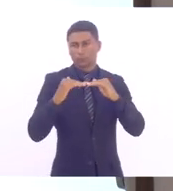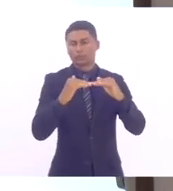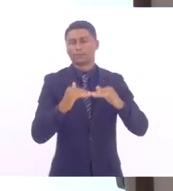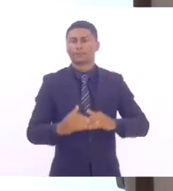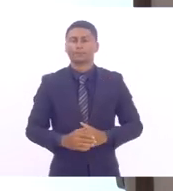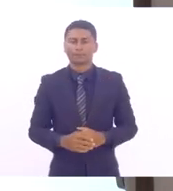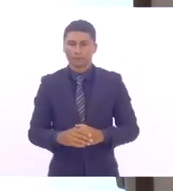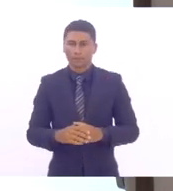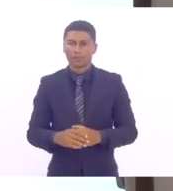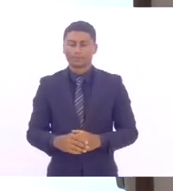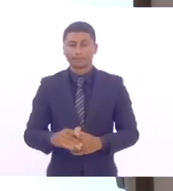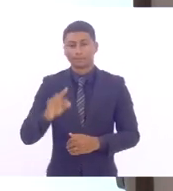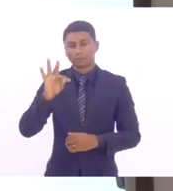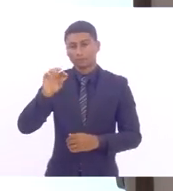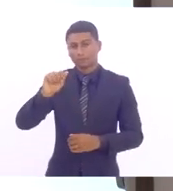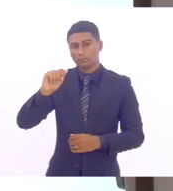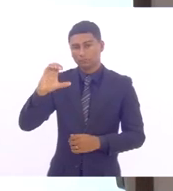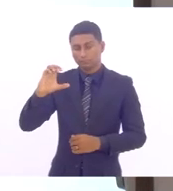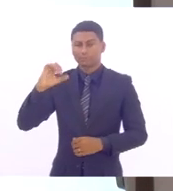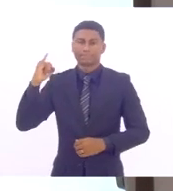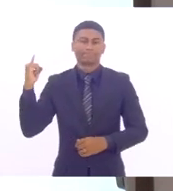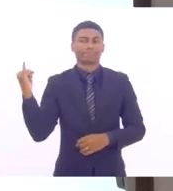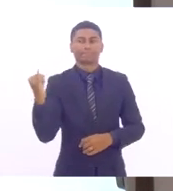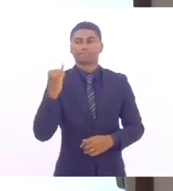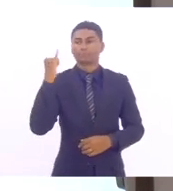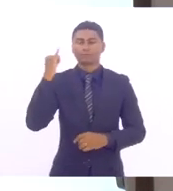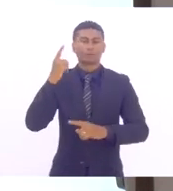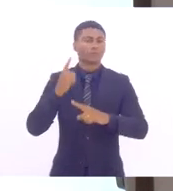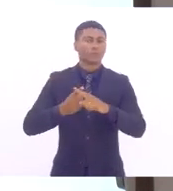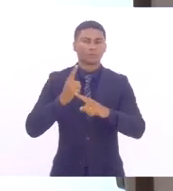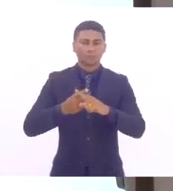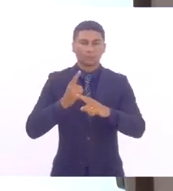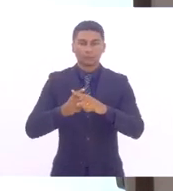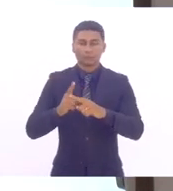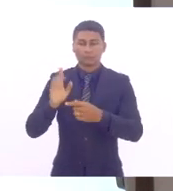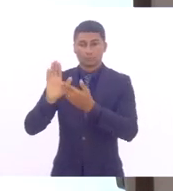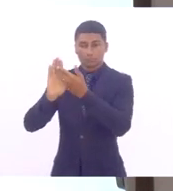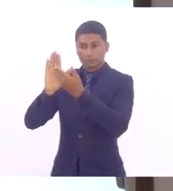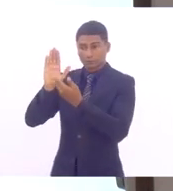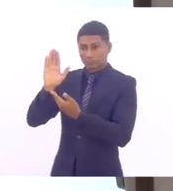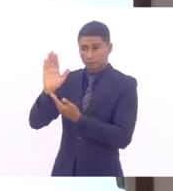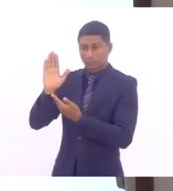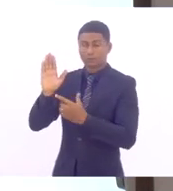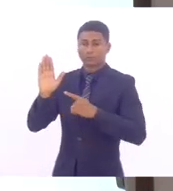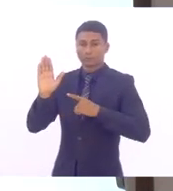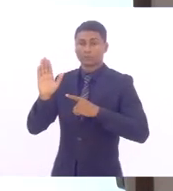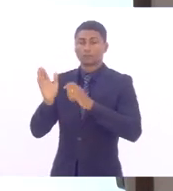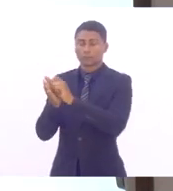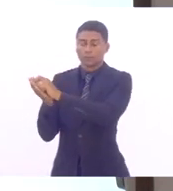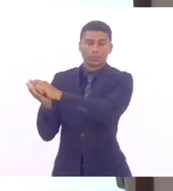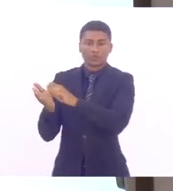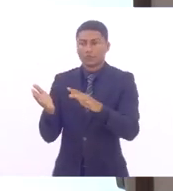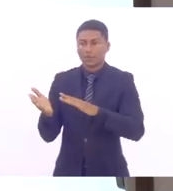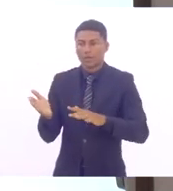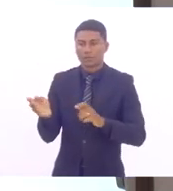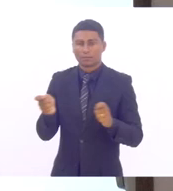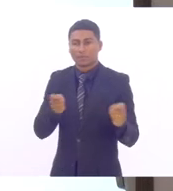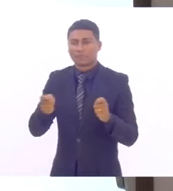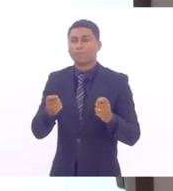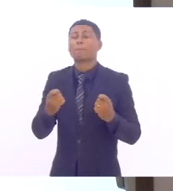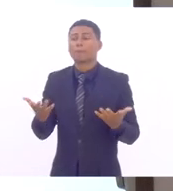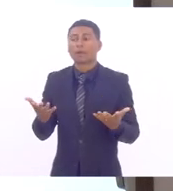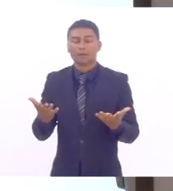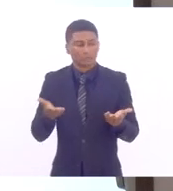E esse TAC ele é muito importante porque ele prevê algumas atividades administrativas para a gente manter aí um controle, uma